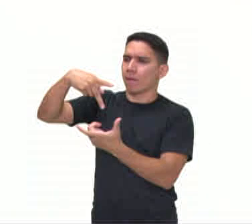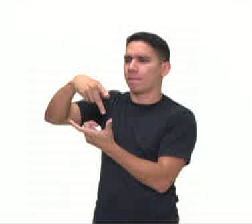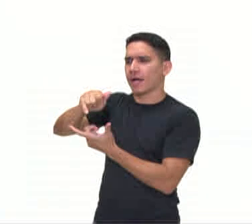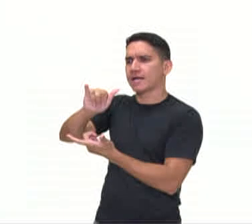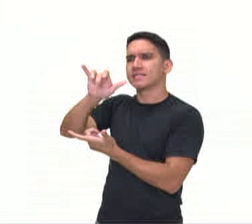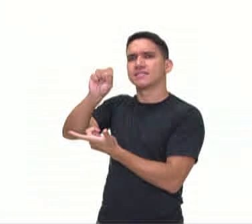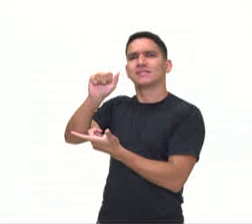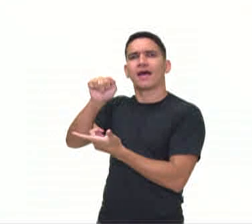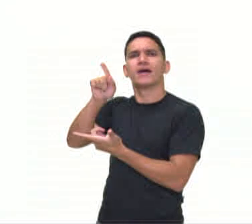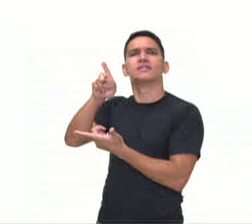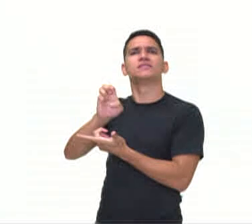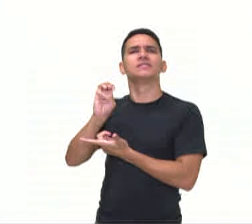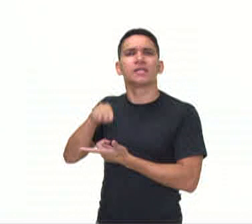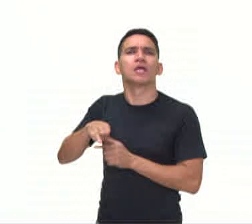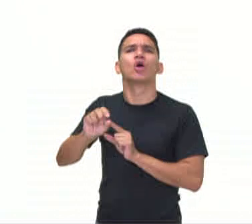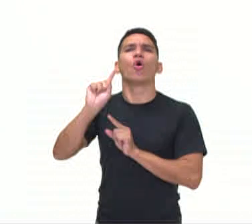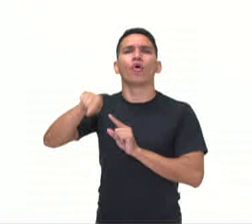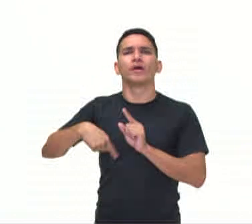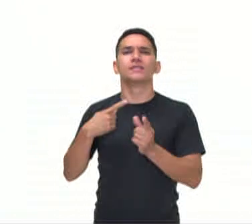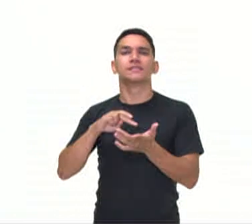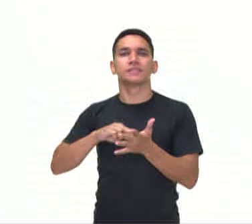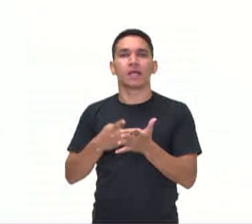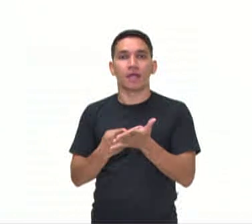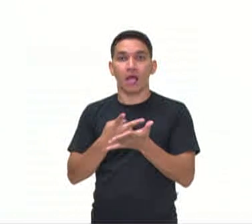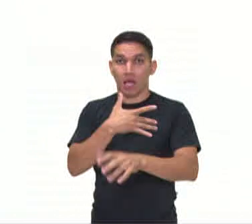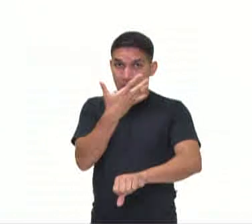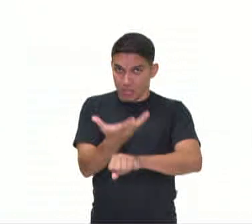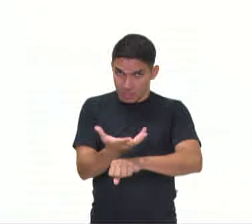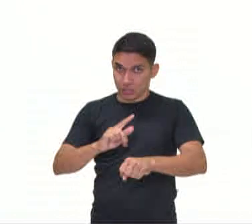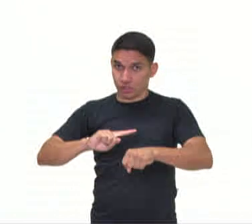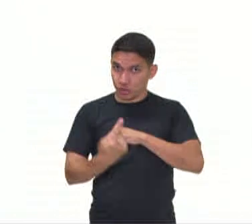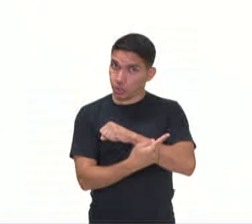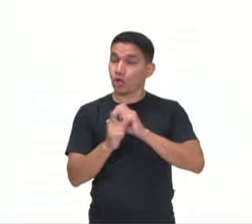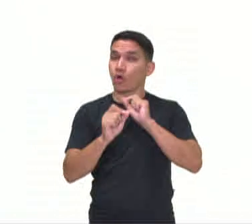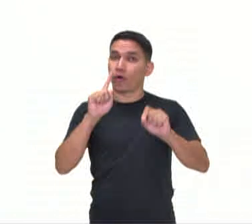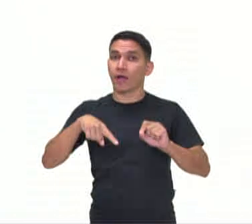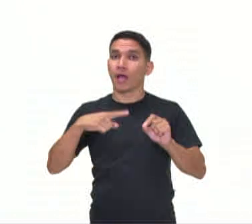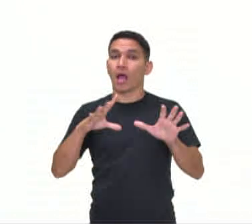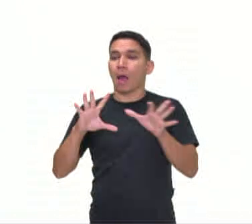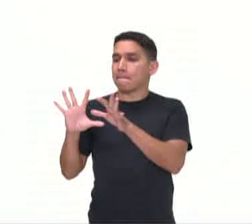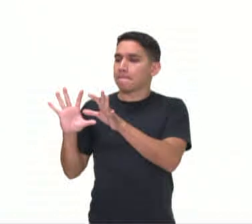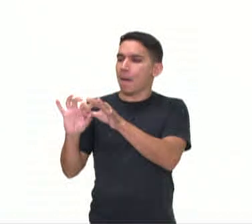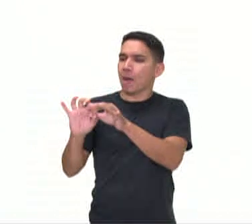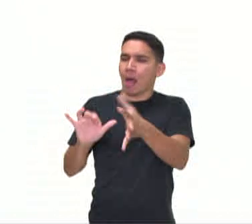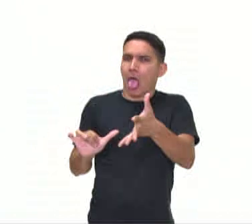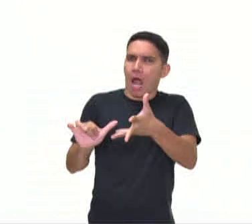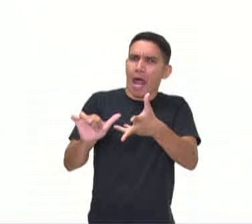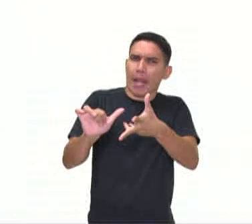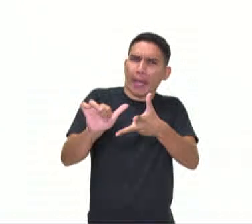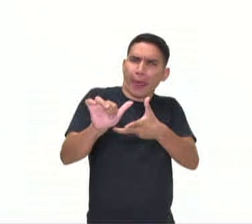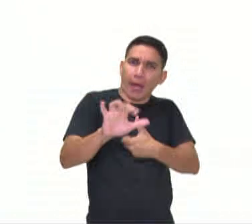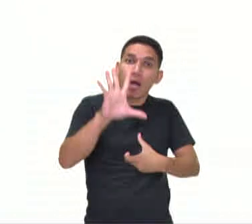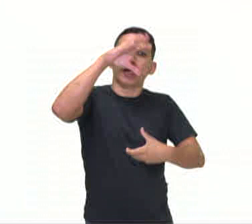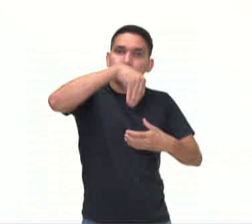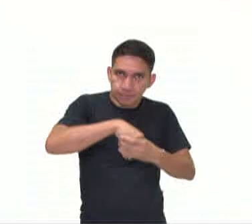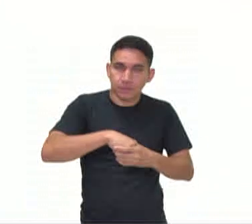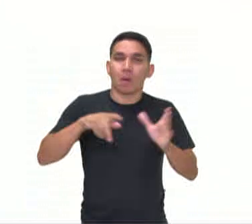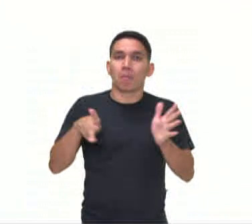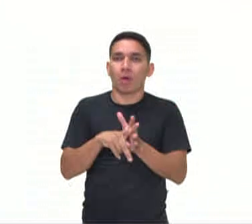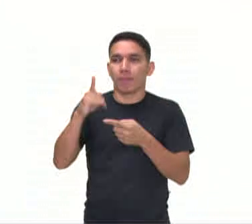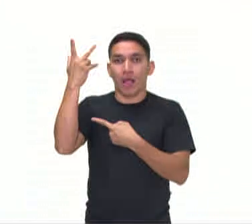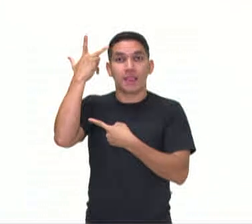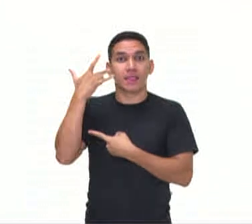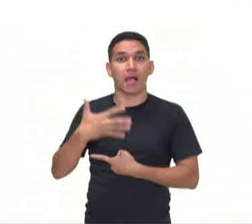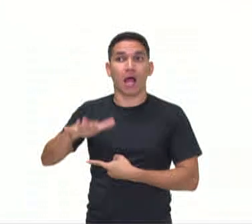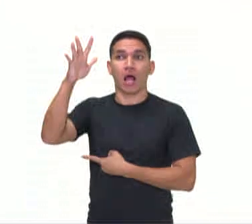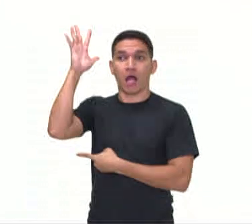paisagem, aonde paisagem para a geografia ela pode ser entendida como um conjunto de elementos, sendo estes naturais e